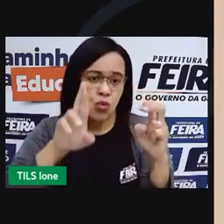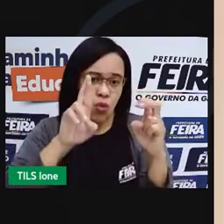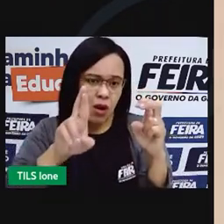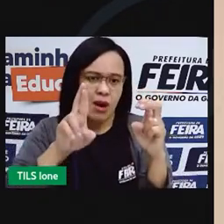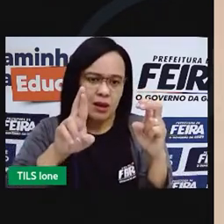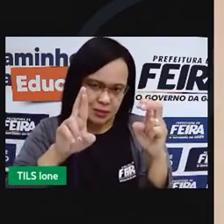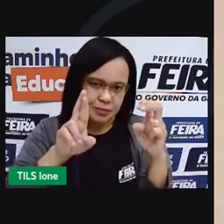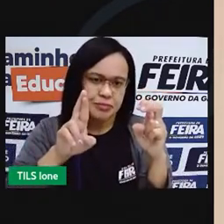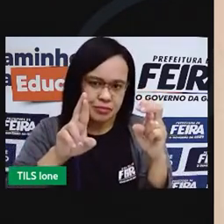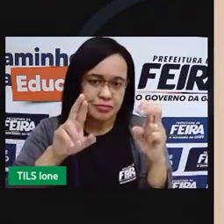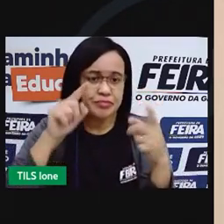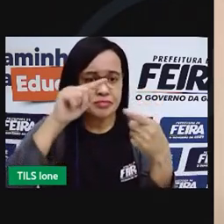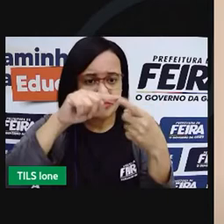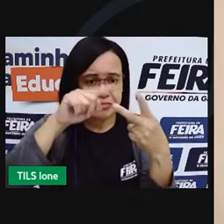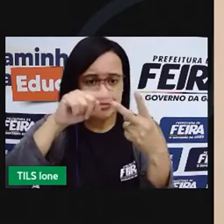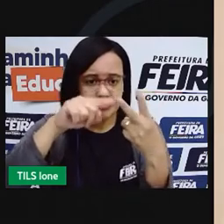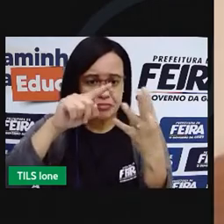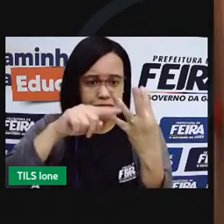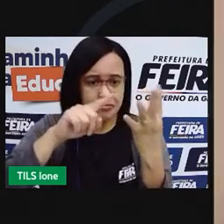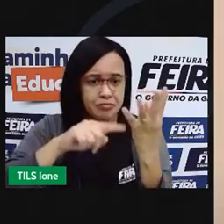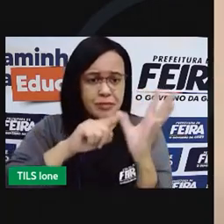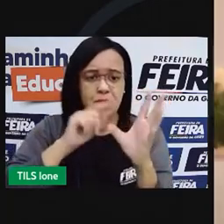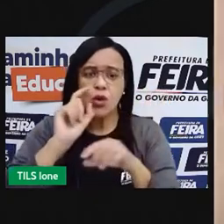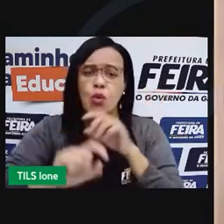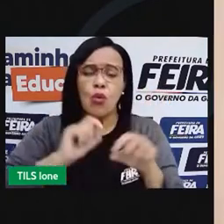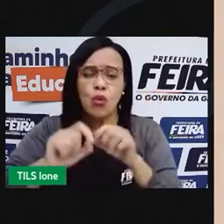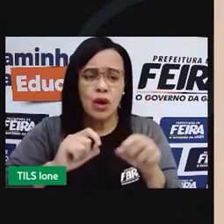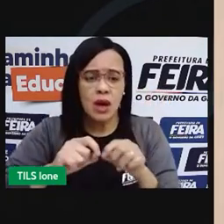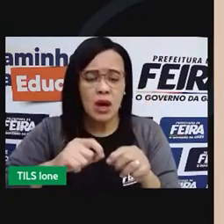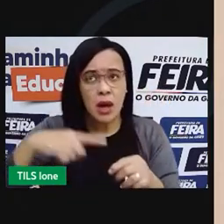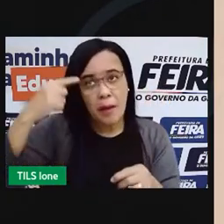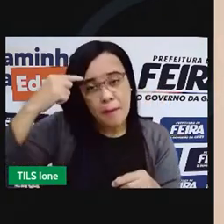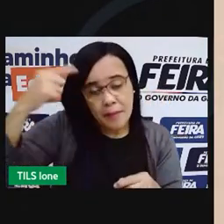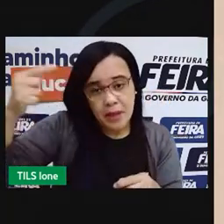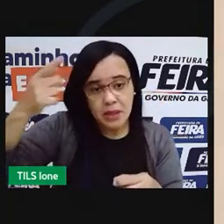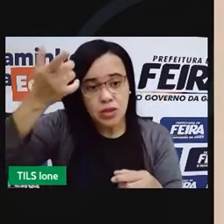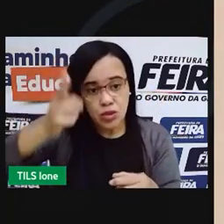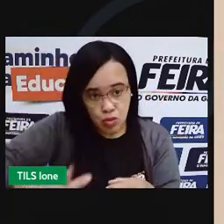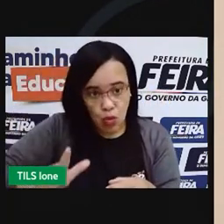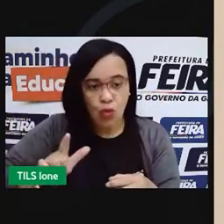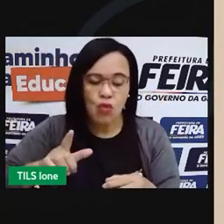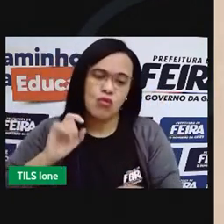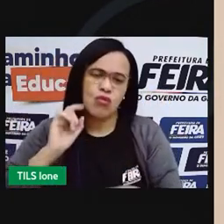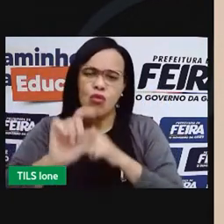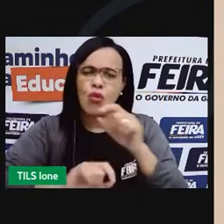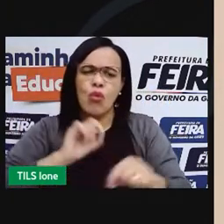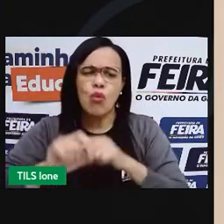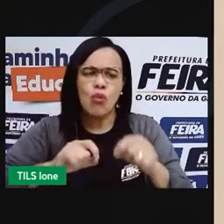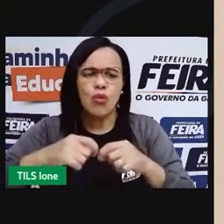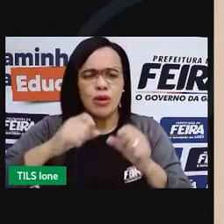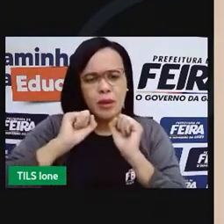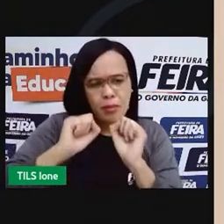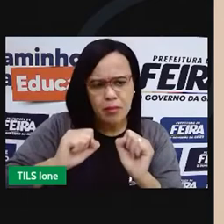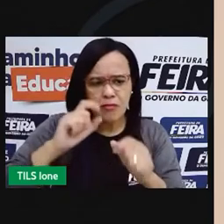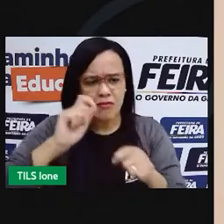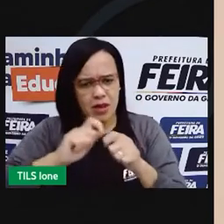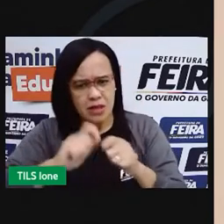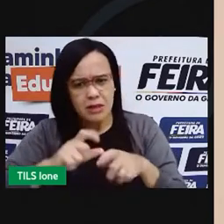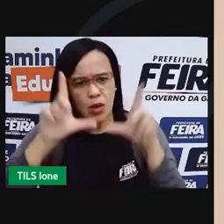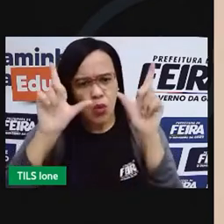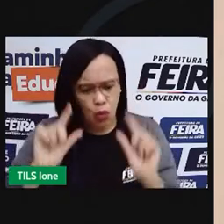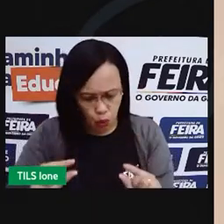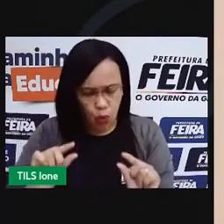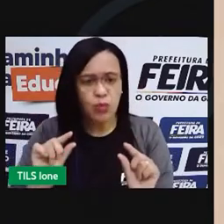reduzir, reutilizar e reciclar. Repensar nossos hábitos. O que podemos fazer para diminuir o impacto do consumo?